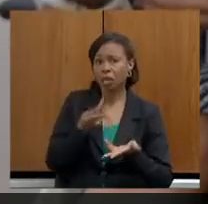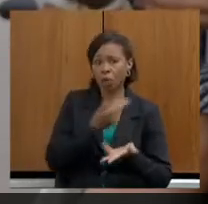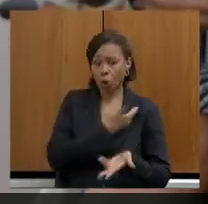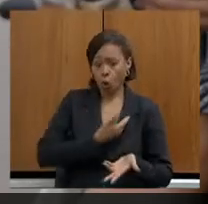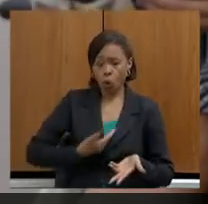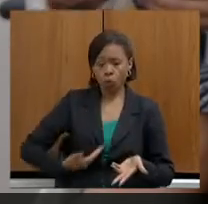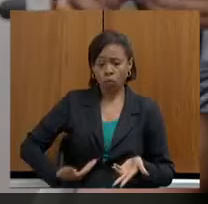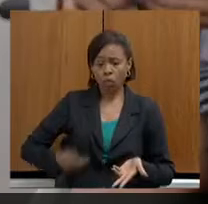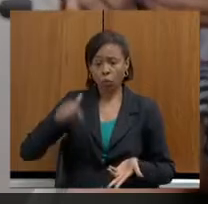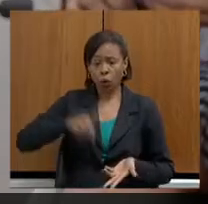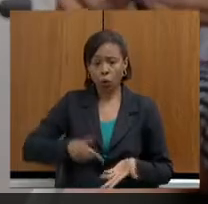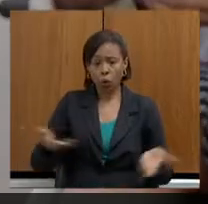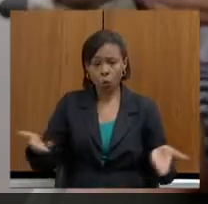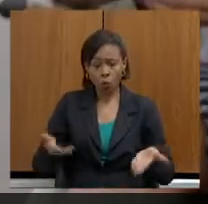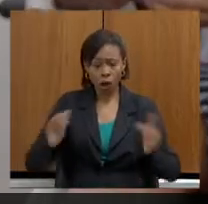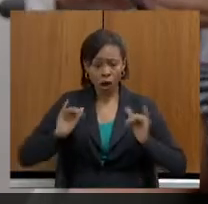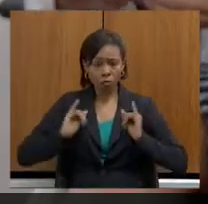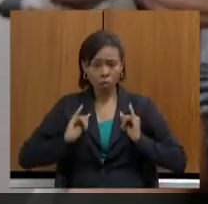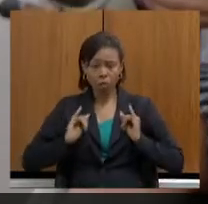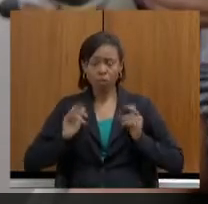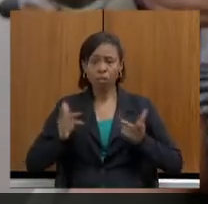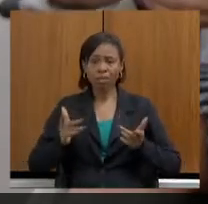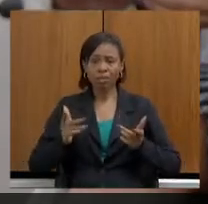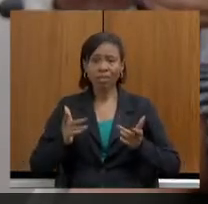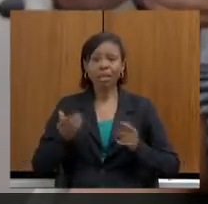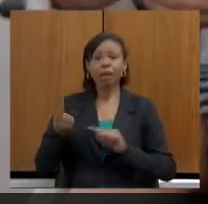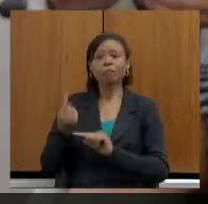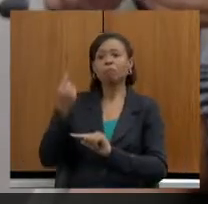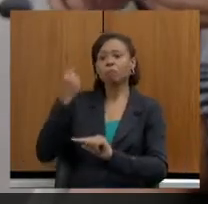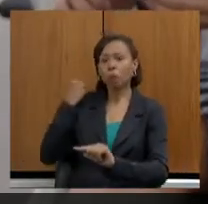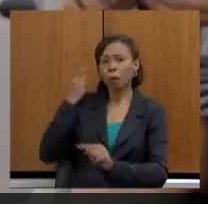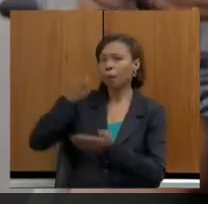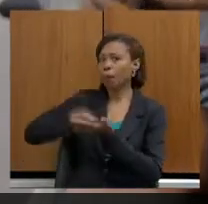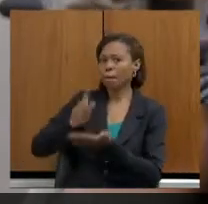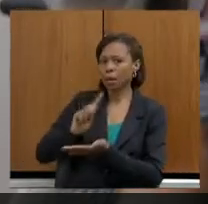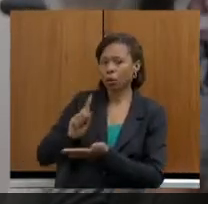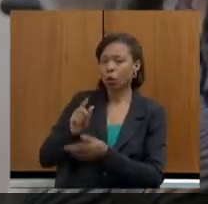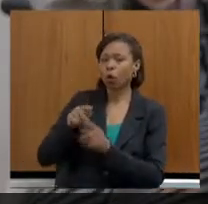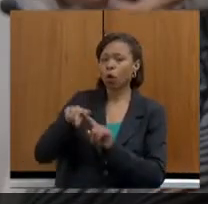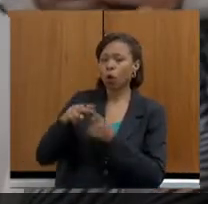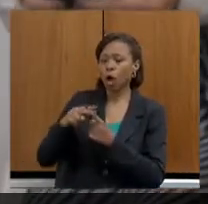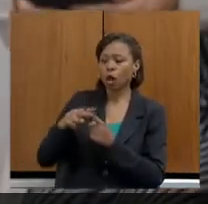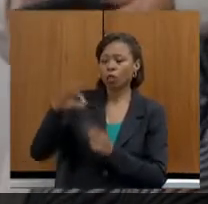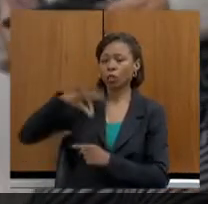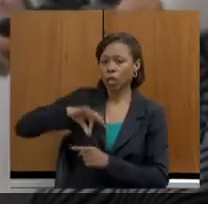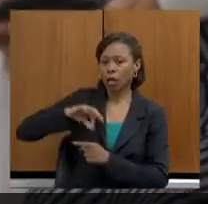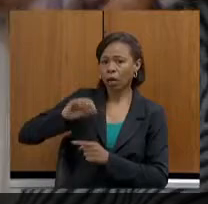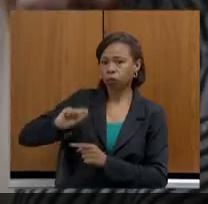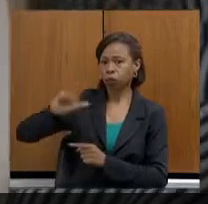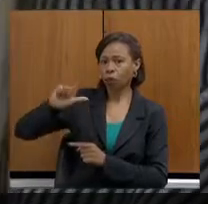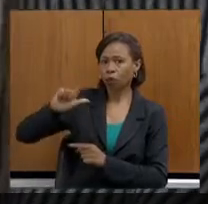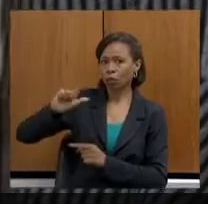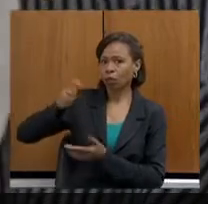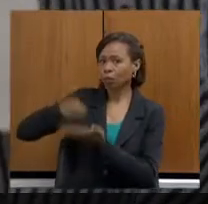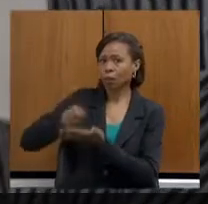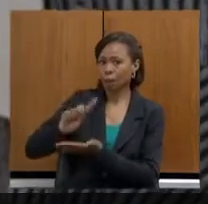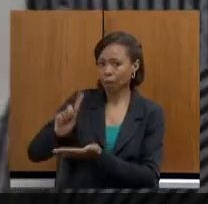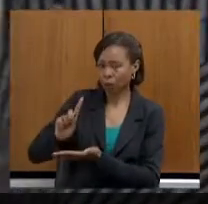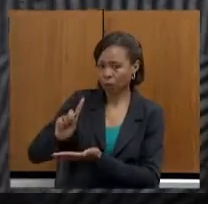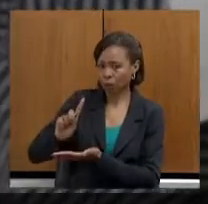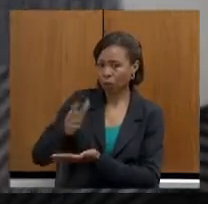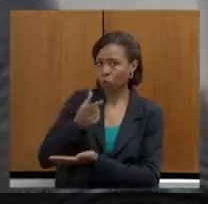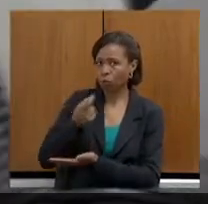anterior deixou de pagar reajuste em 2017 e 2018 reajustes desses anos